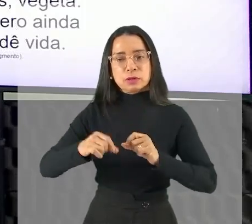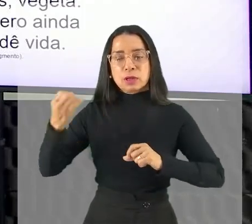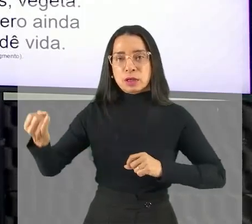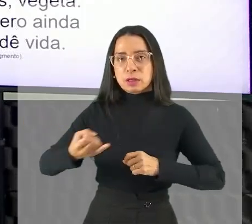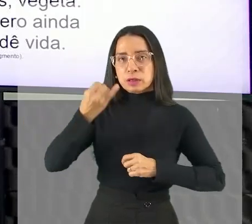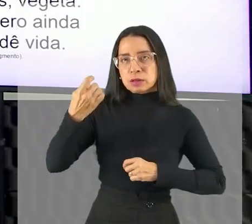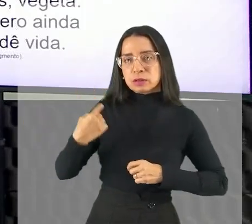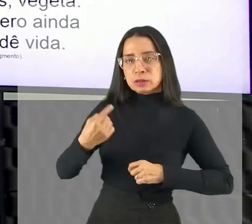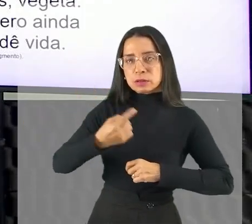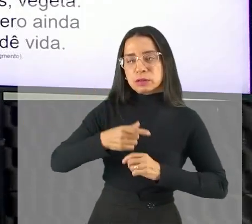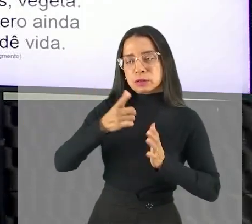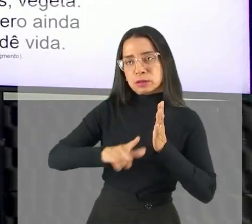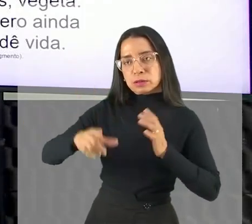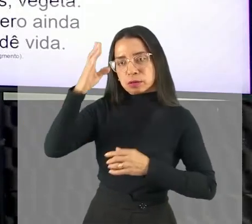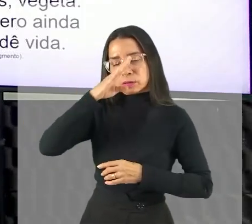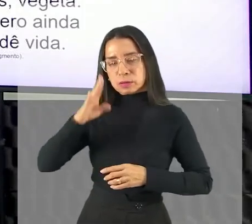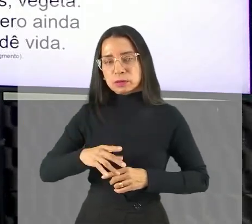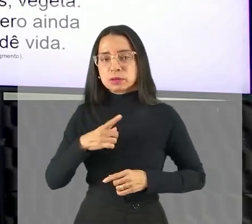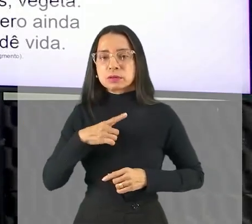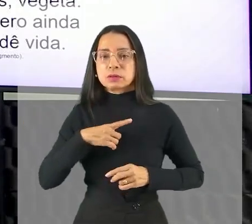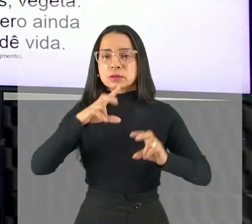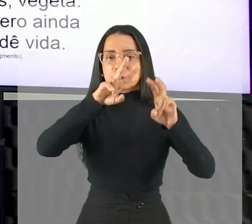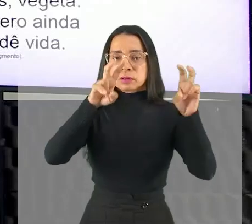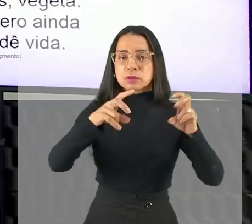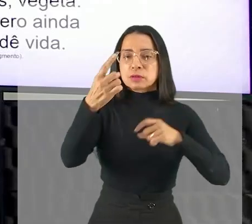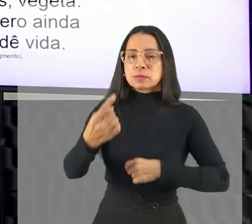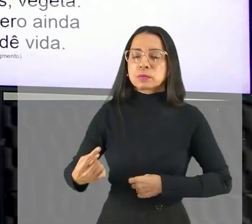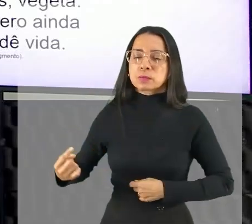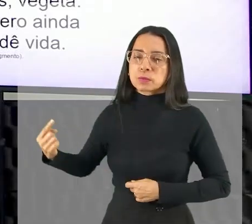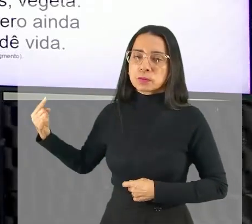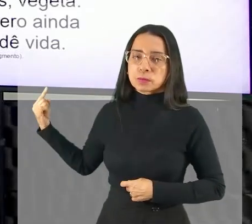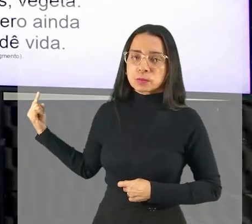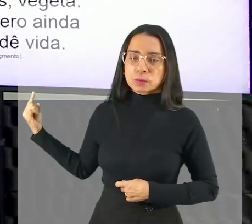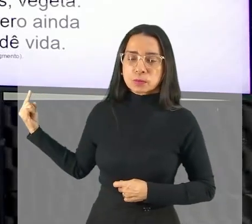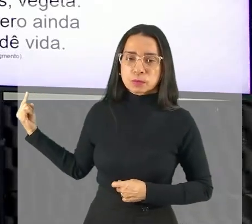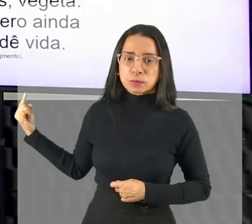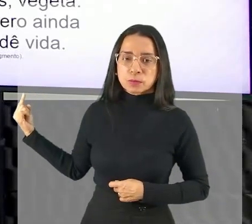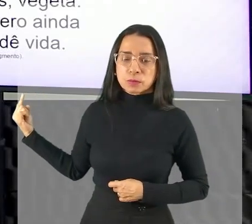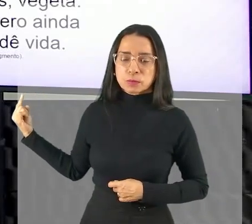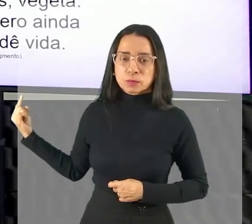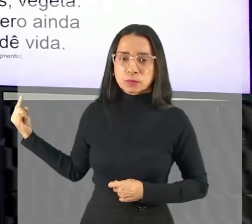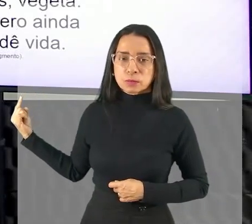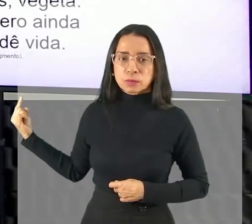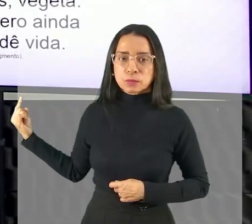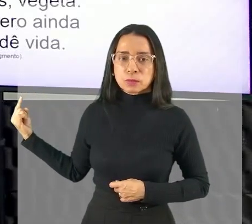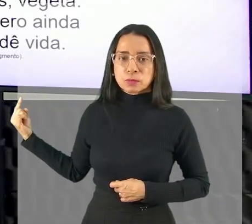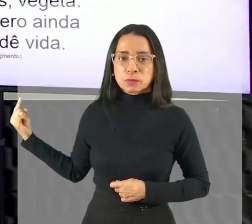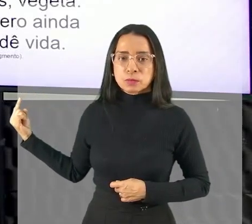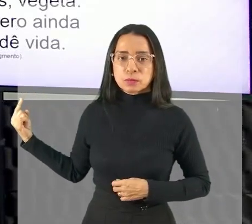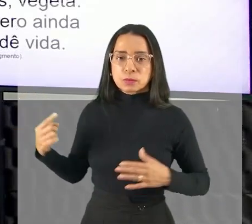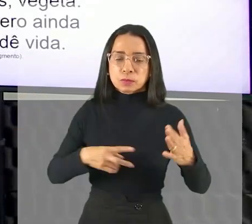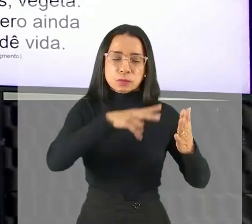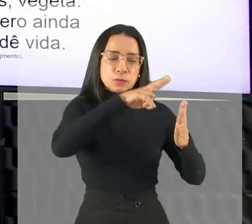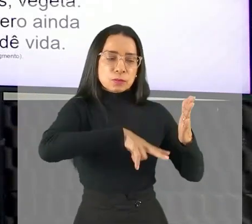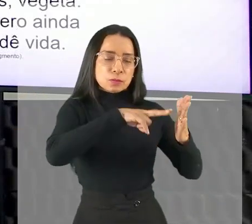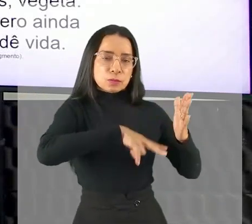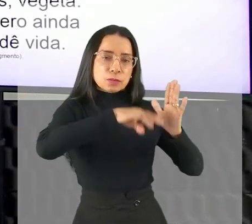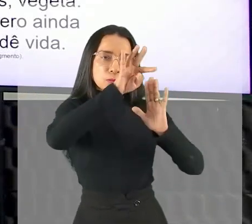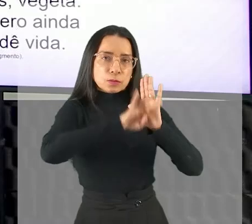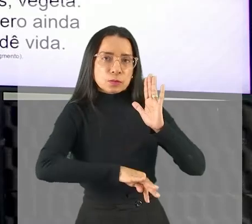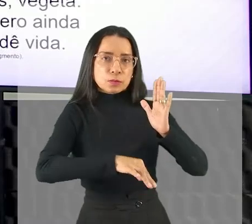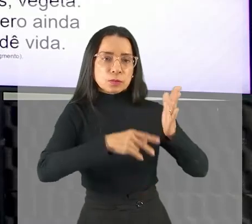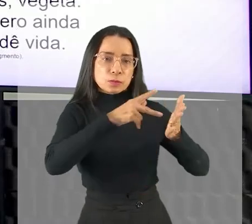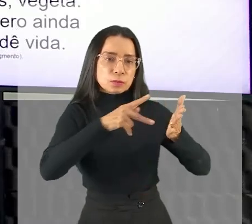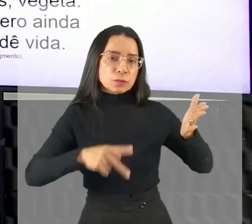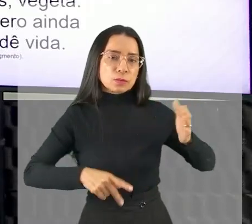brasileira, que tem como título Leito de Folhas Verdes. Brilha a lua no céu, brilham